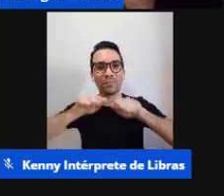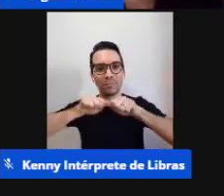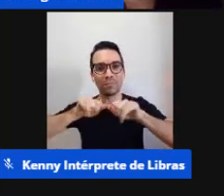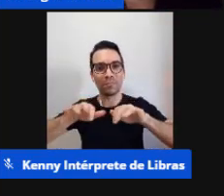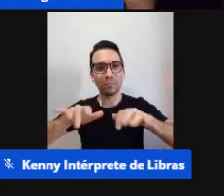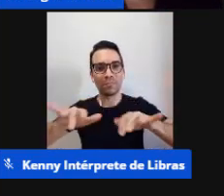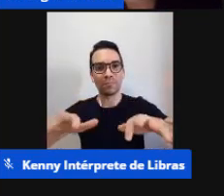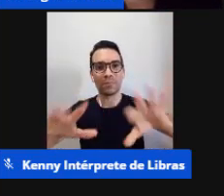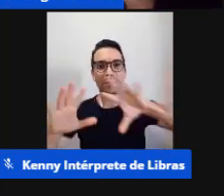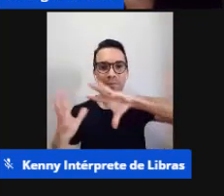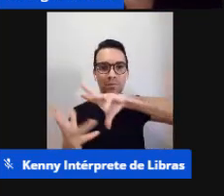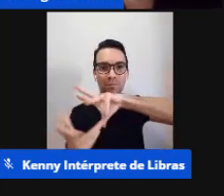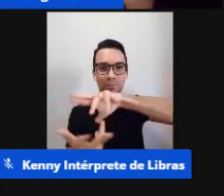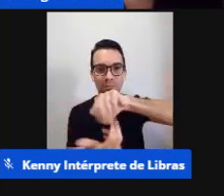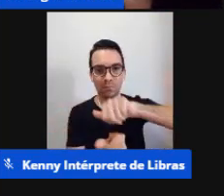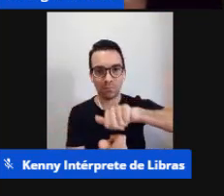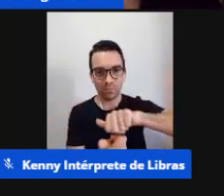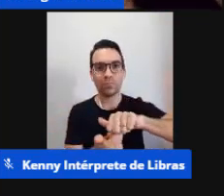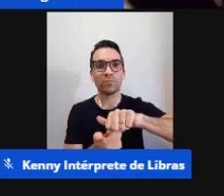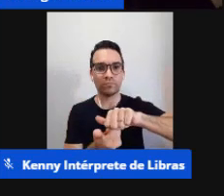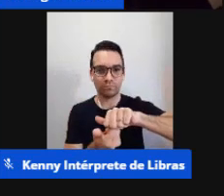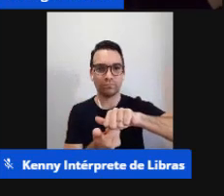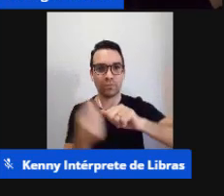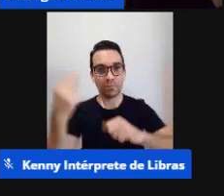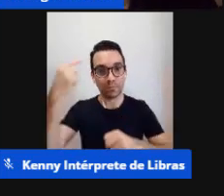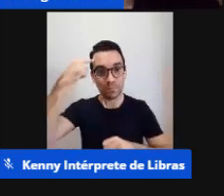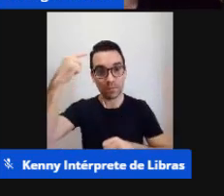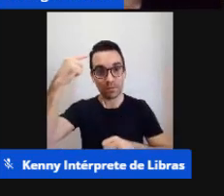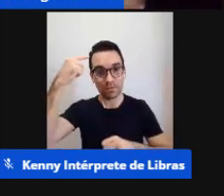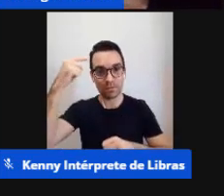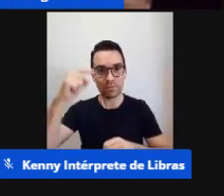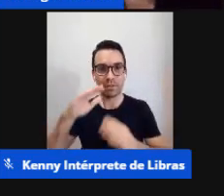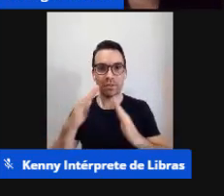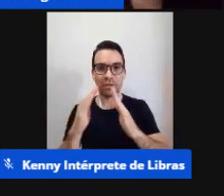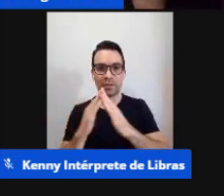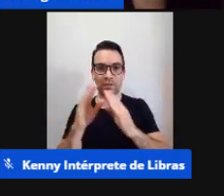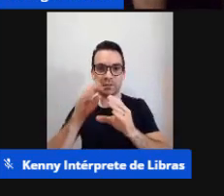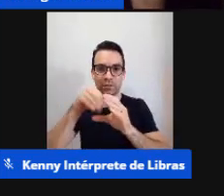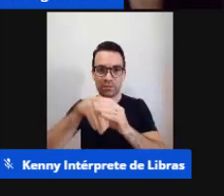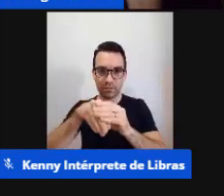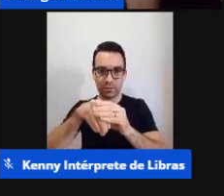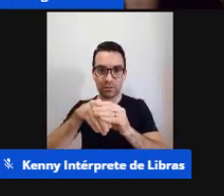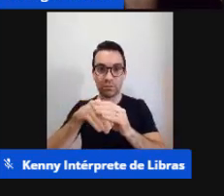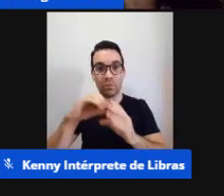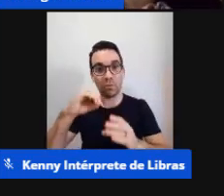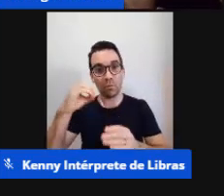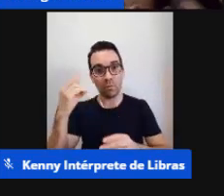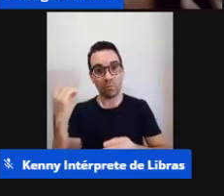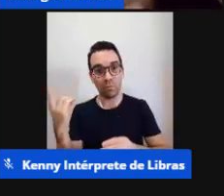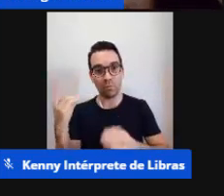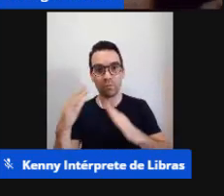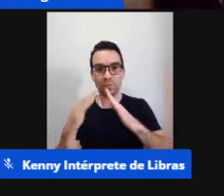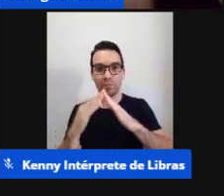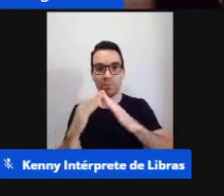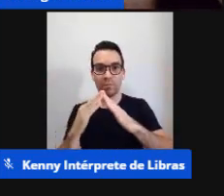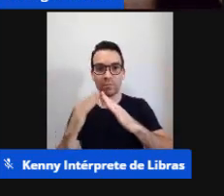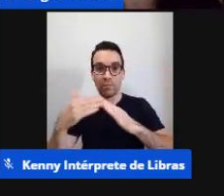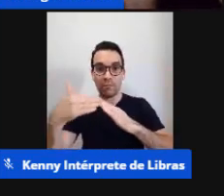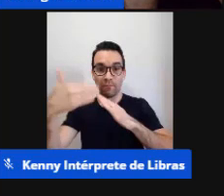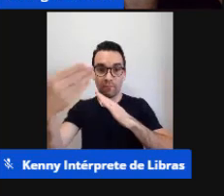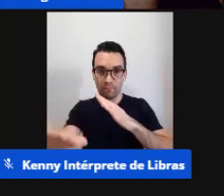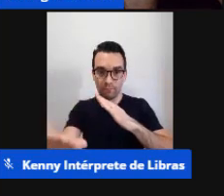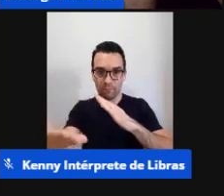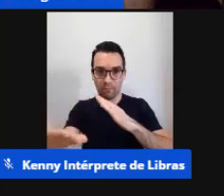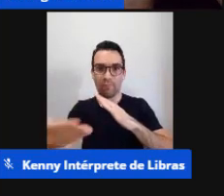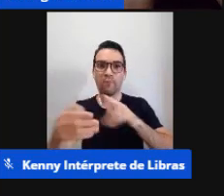casa, né? Ou no espaço extra-casa, tá? Então, os campos de experiências, nós vamos ver daqui um pouquinho